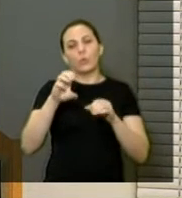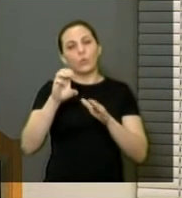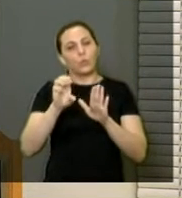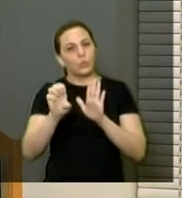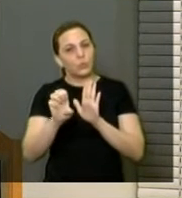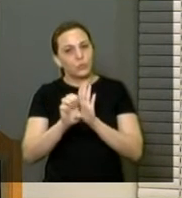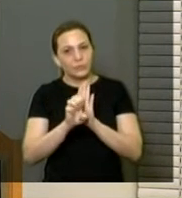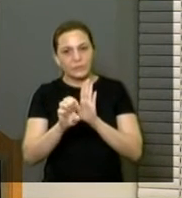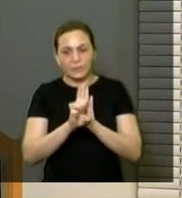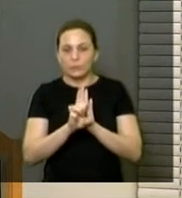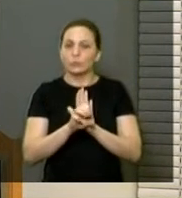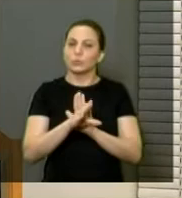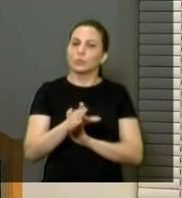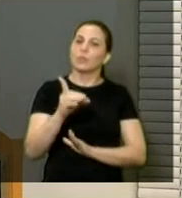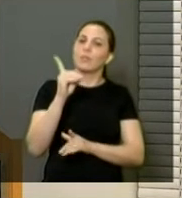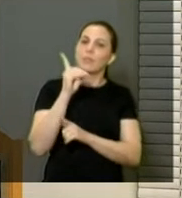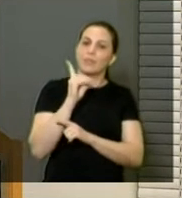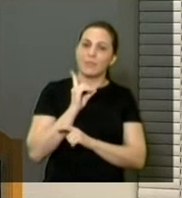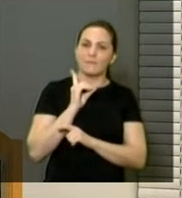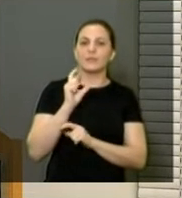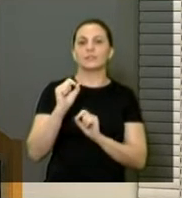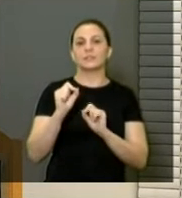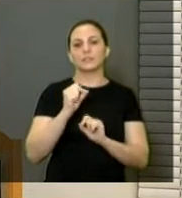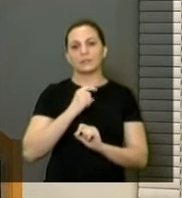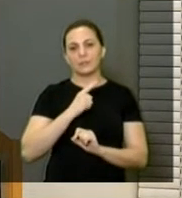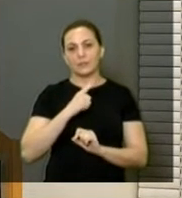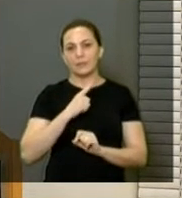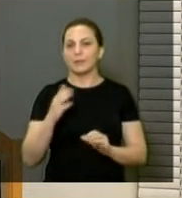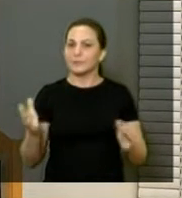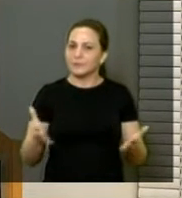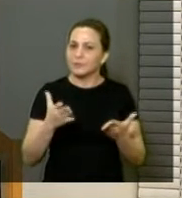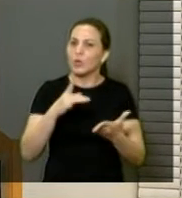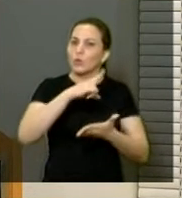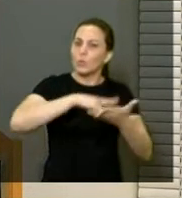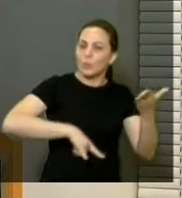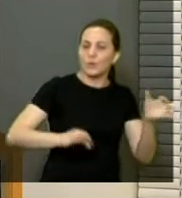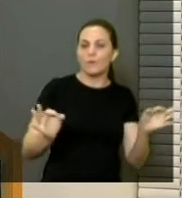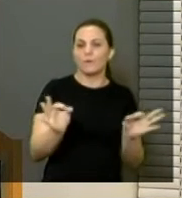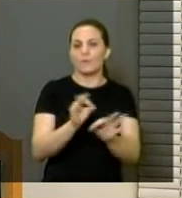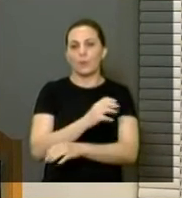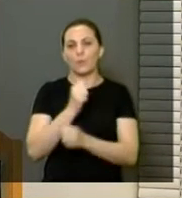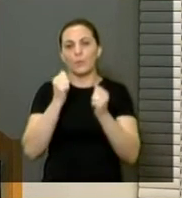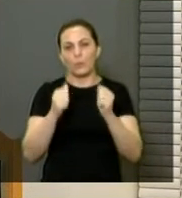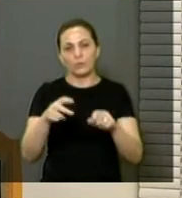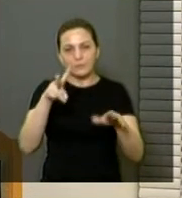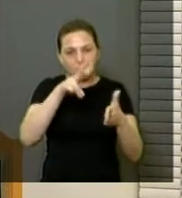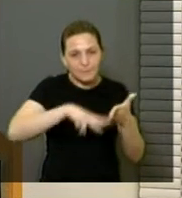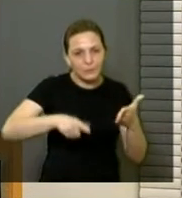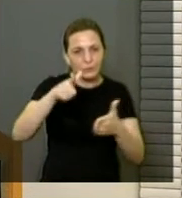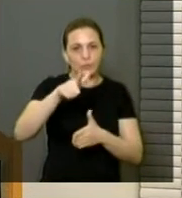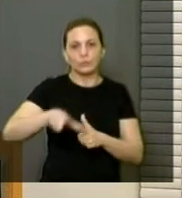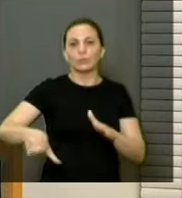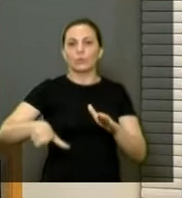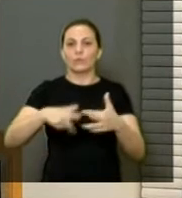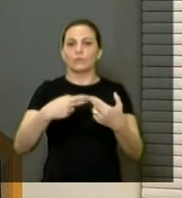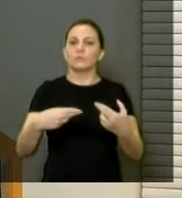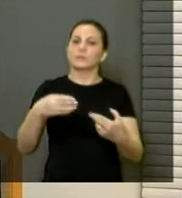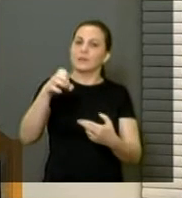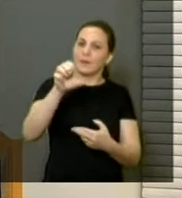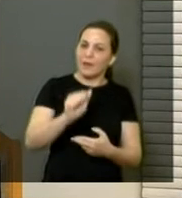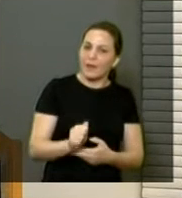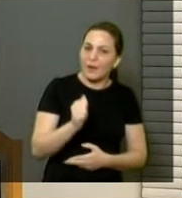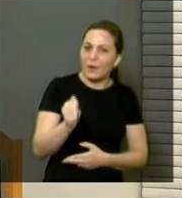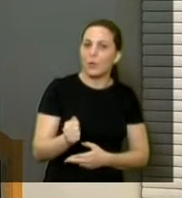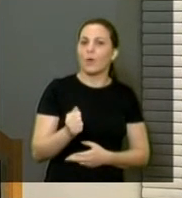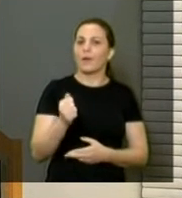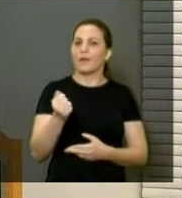recebeu a defesa bem como manifestação e documentos para que ao final possa rever a decisão da executiva municipal de araraquara